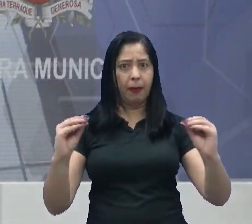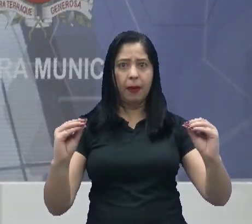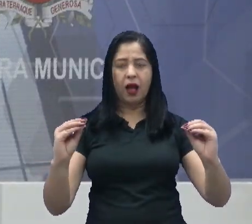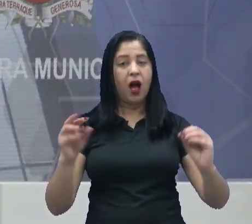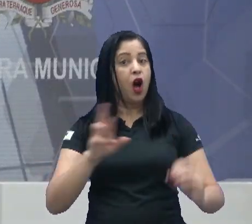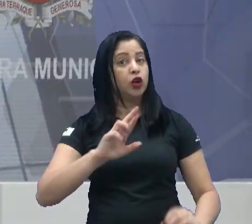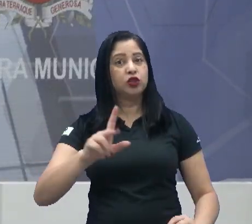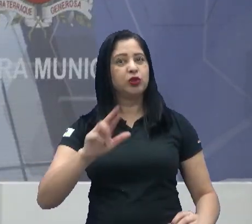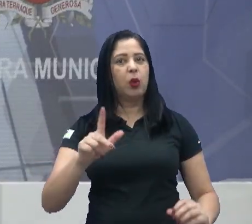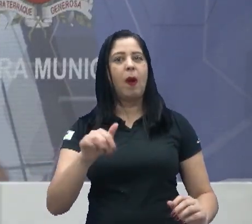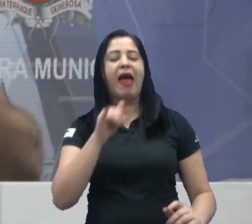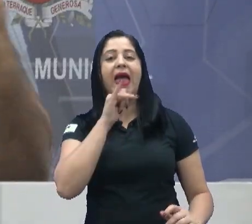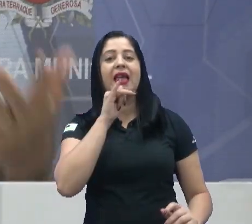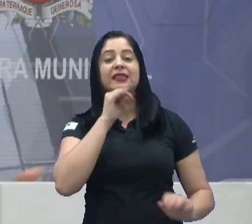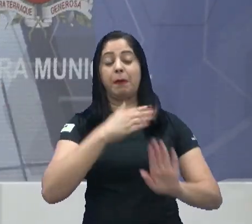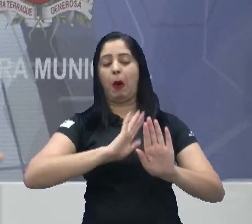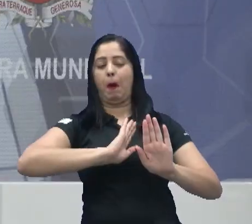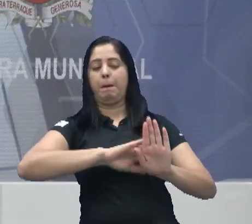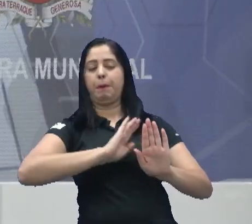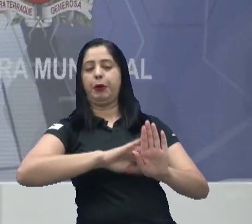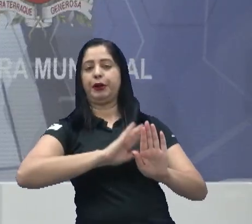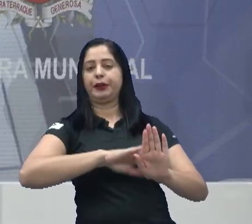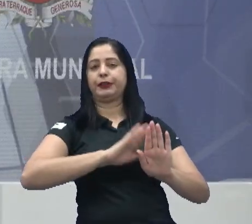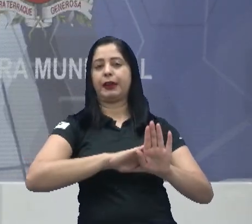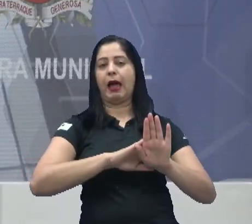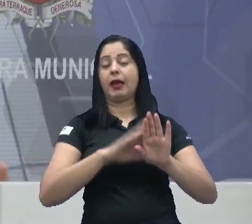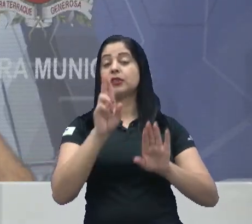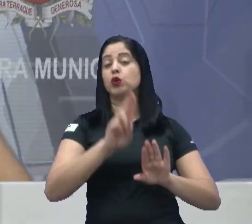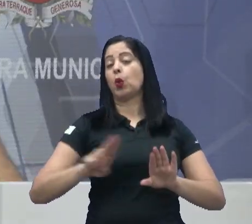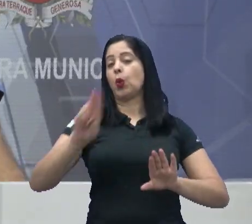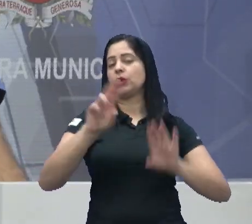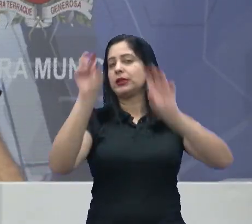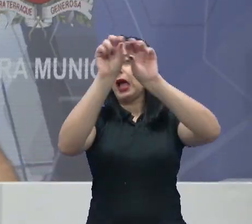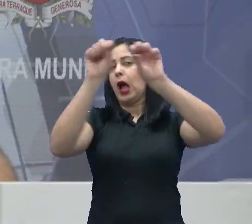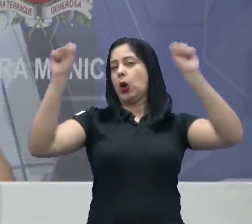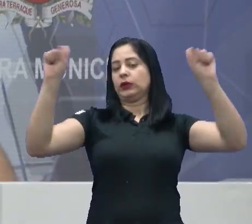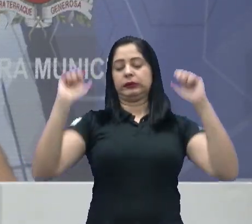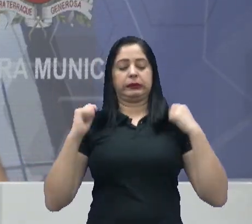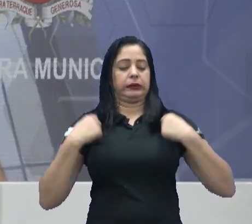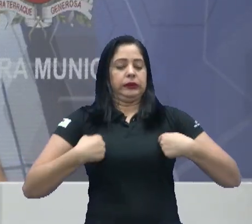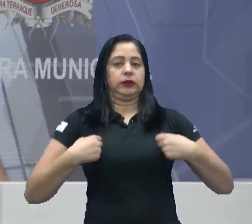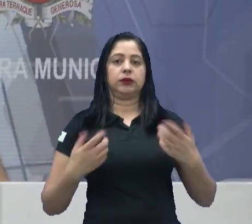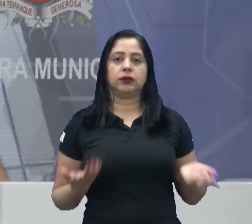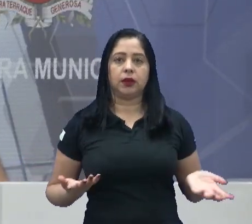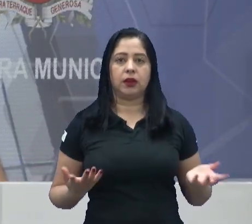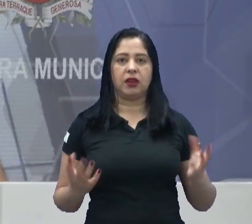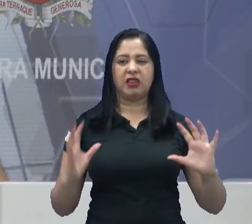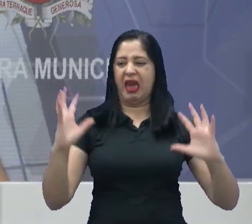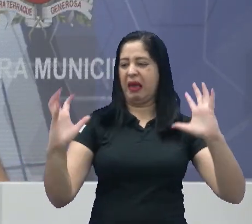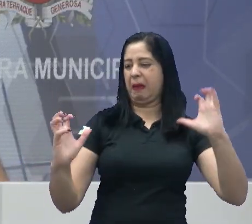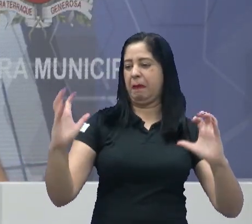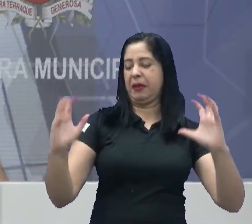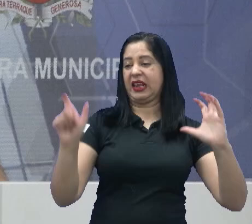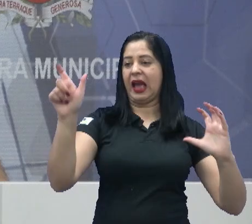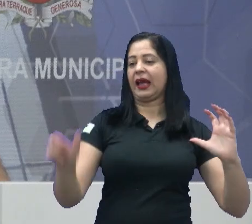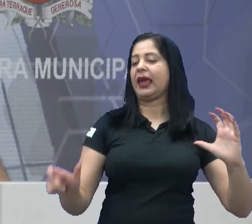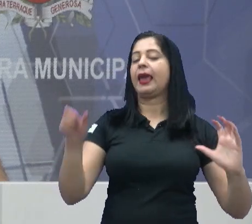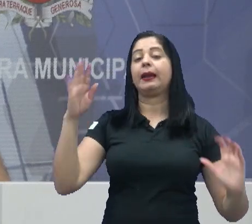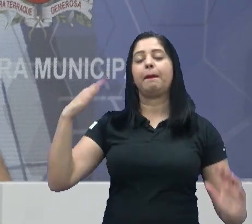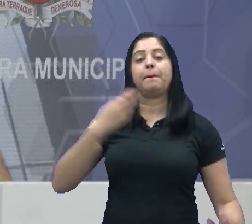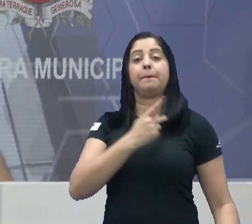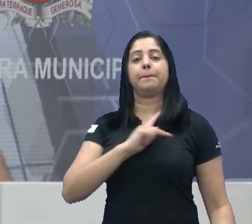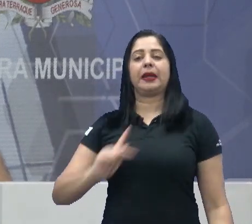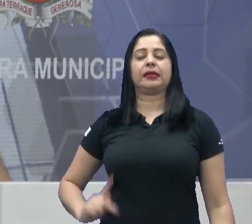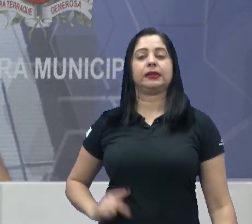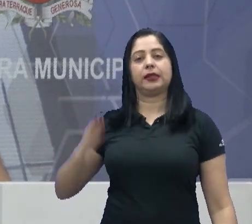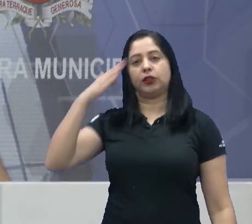não usar a toga que ele tem hoje para brigar com o nosso presidente Bolsonaro. Então,